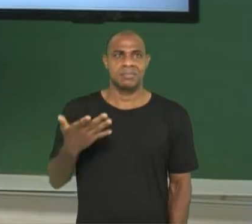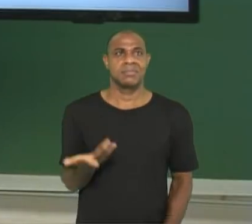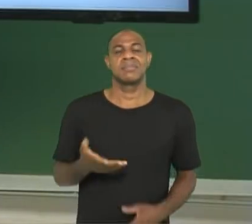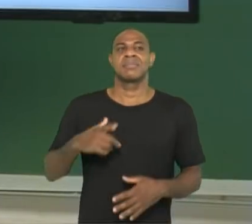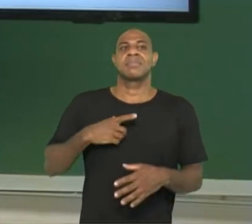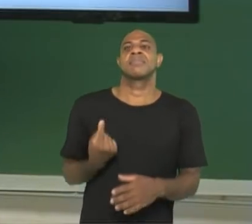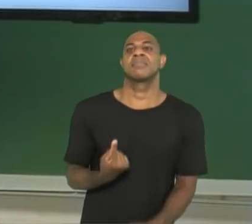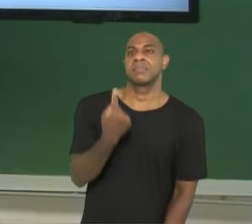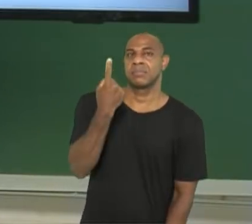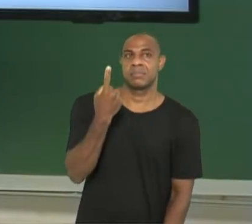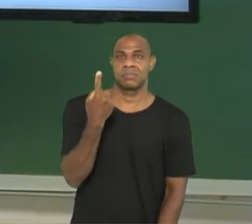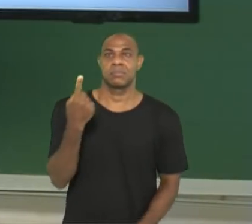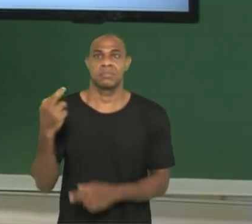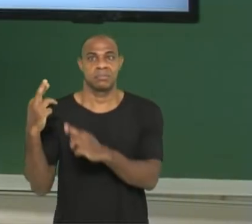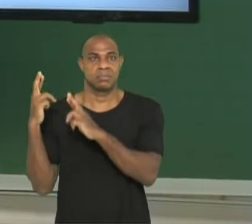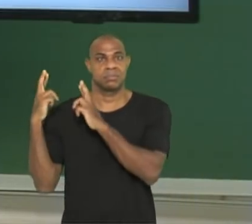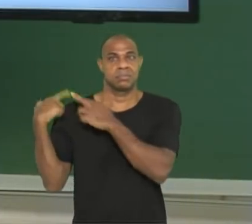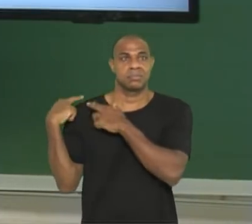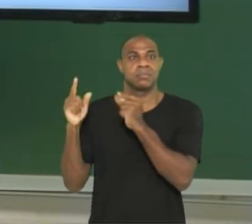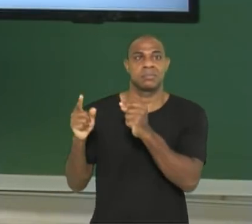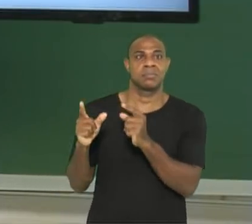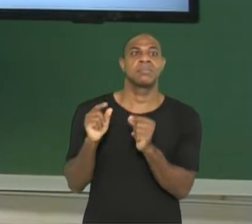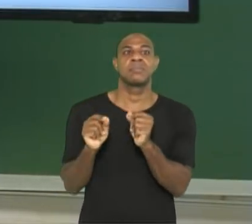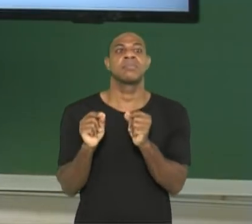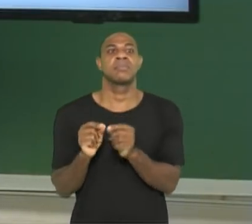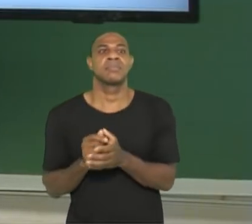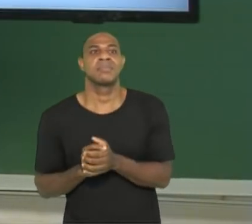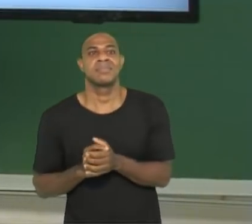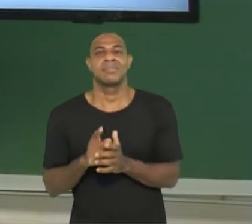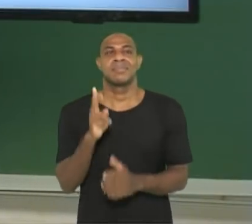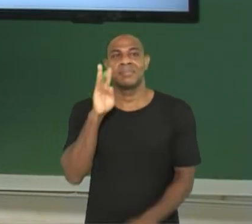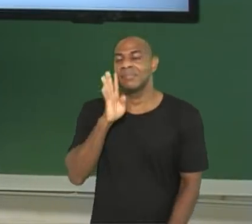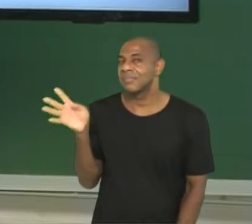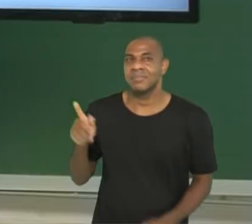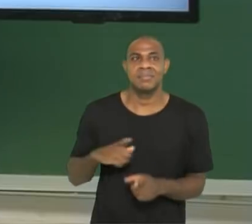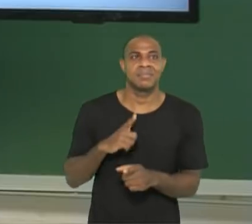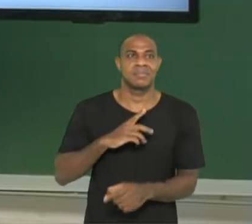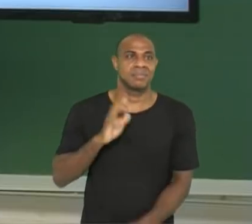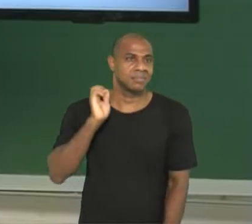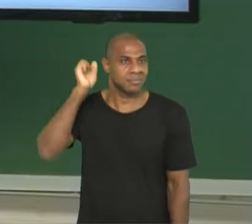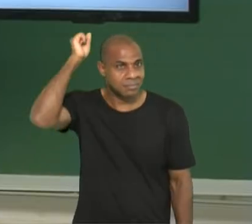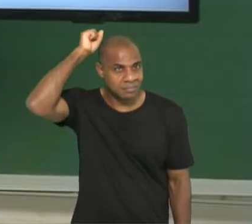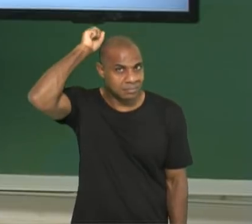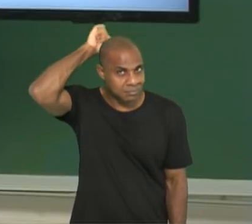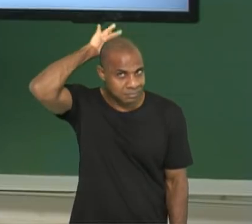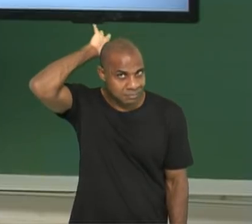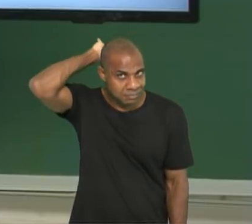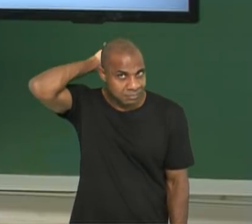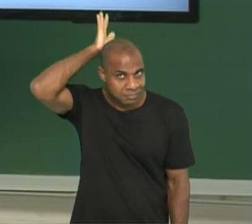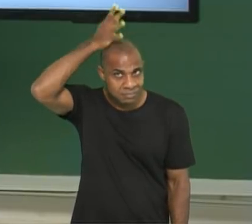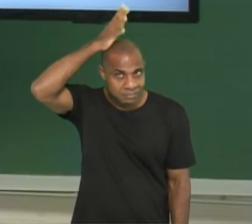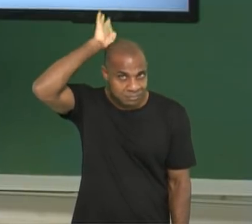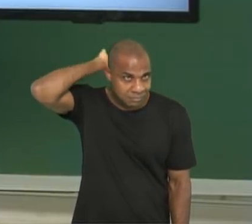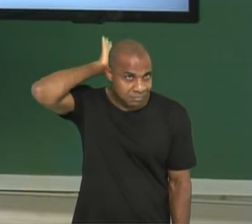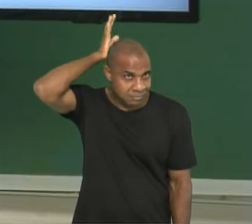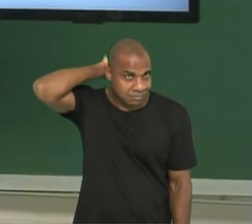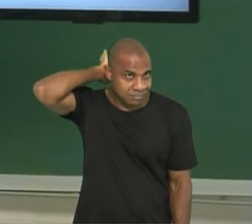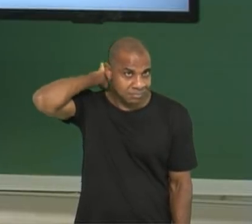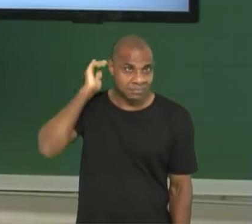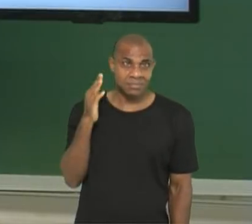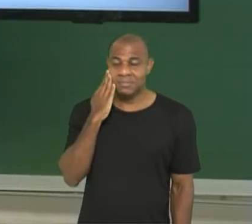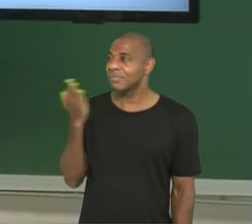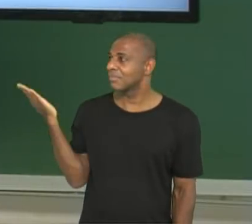um representante que é as tuataras. Esses animais vivem exclusivamente na Nova Zelândia e eles